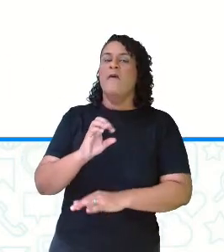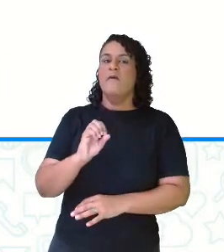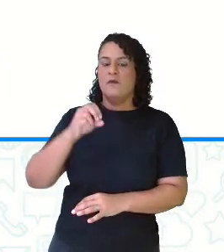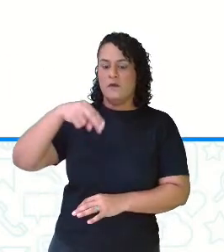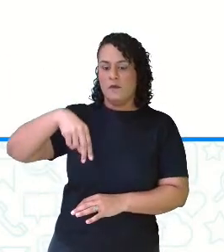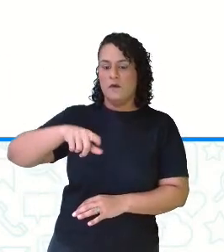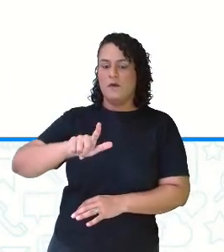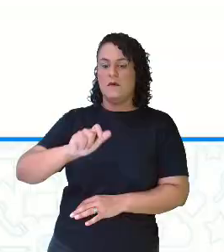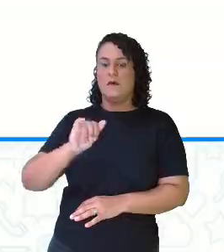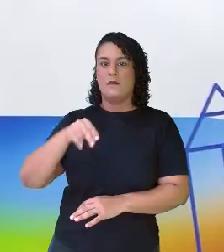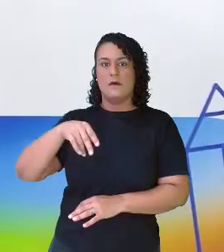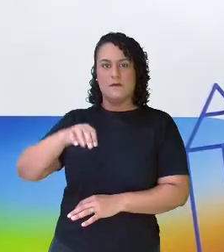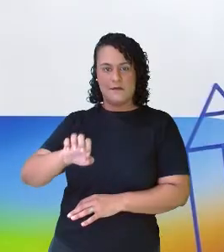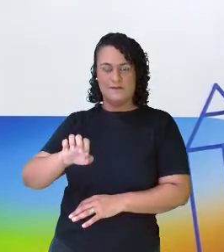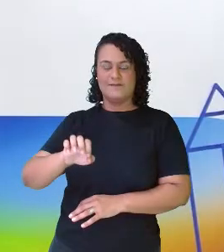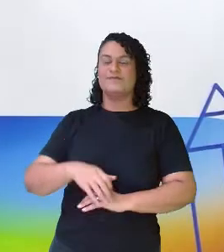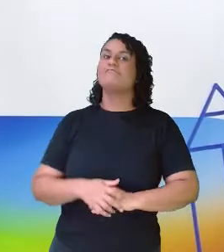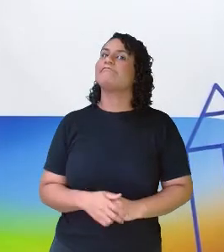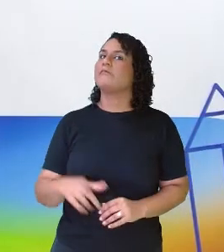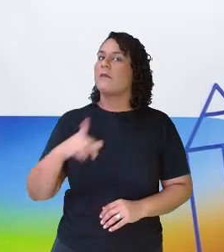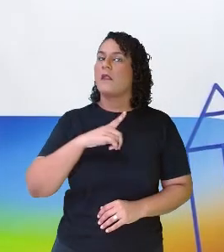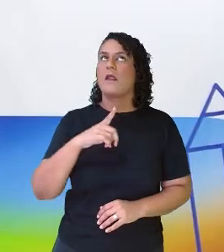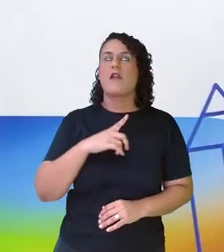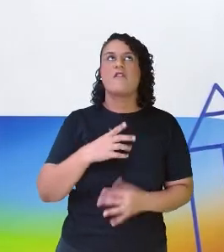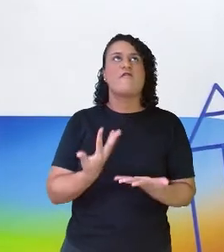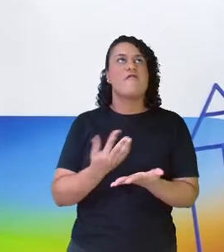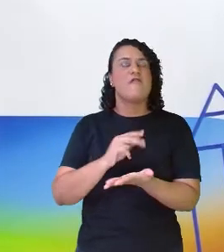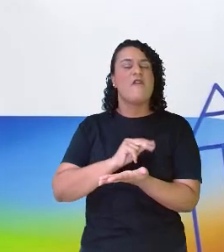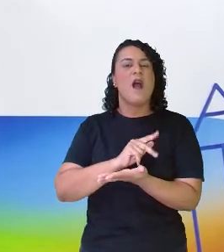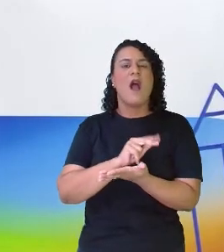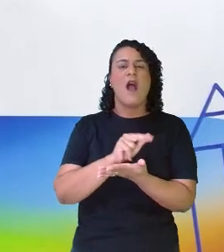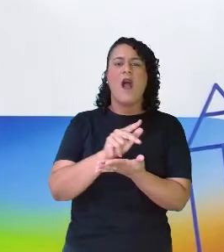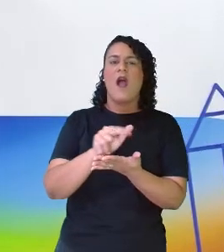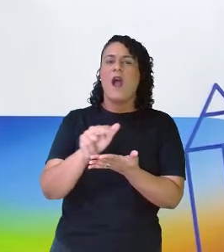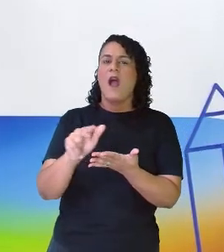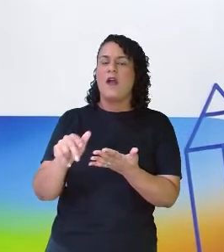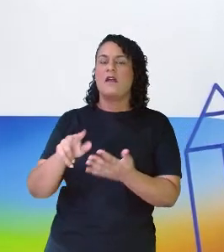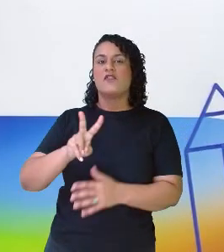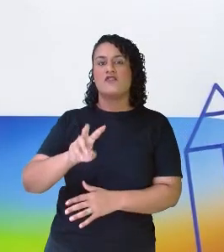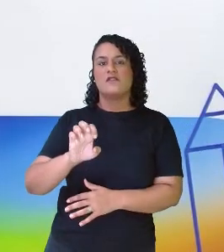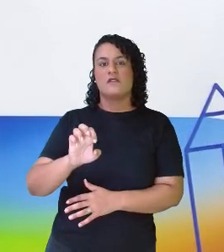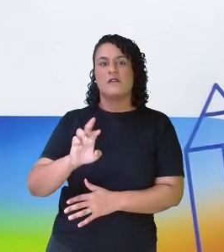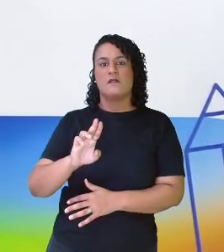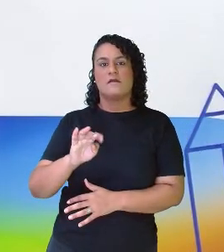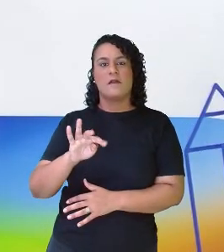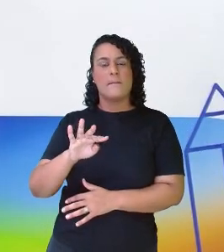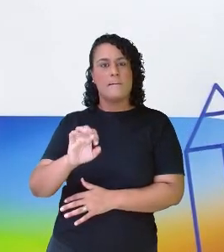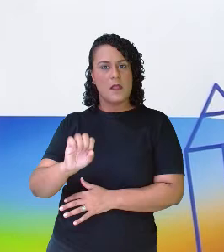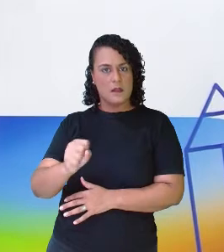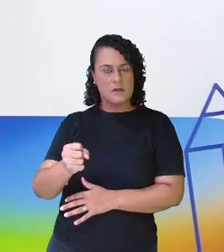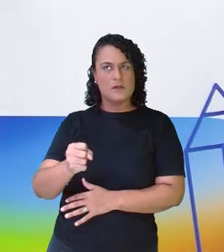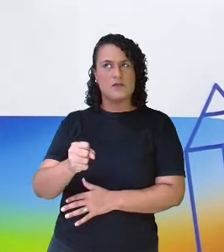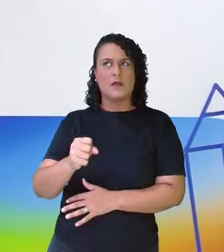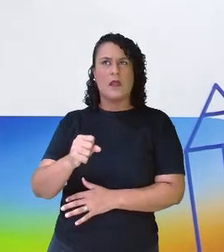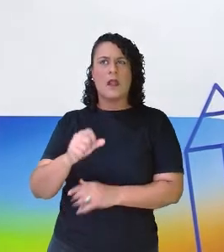Online Editoras. Lá tem uma infinidade de verbetes sobre dinossauros. Então você vai